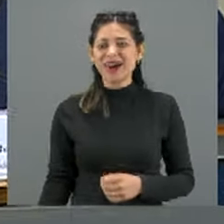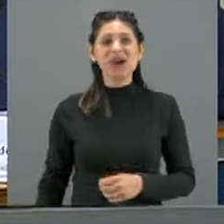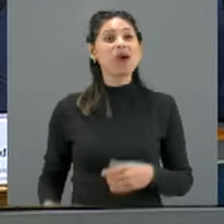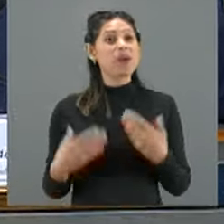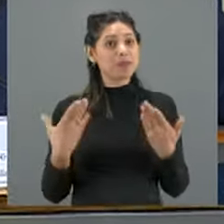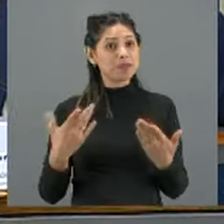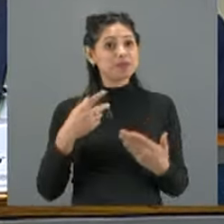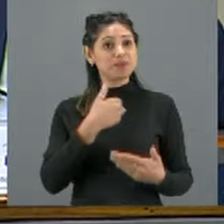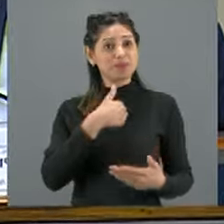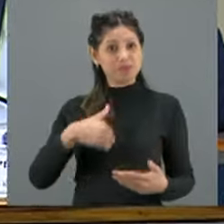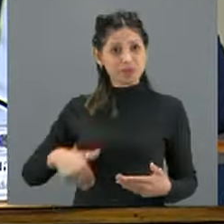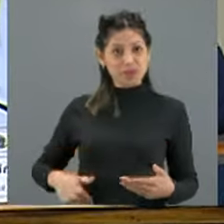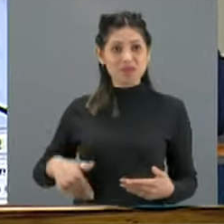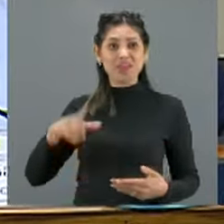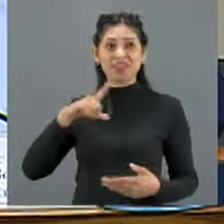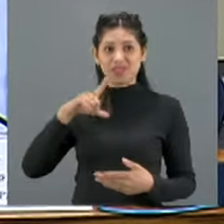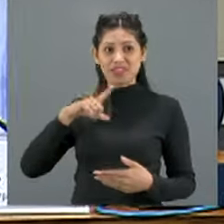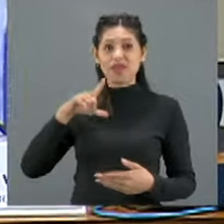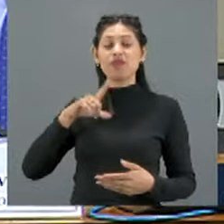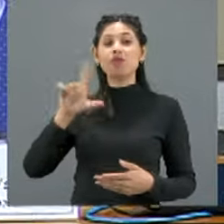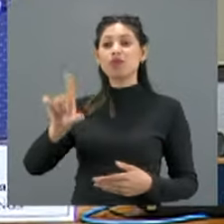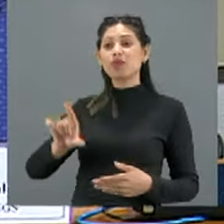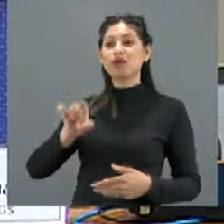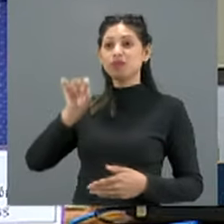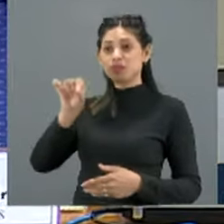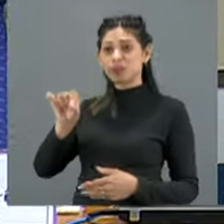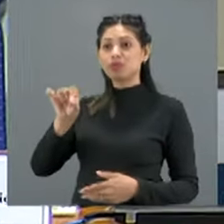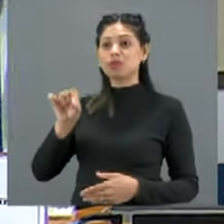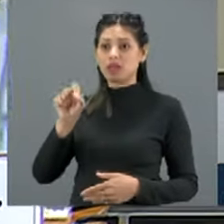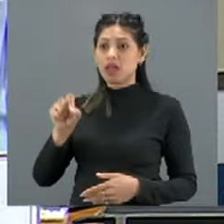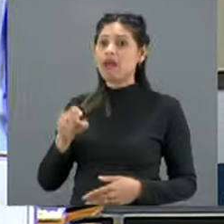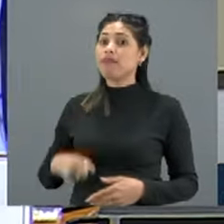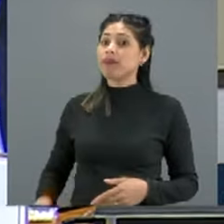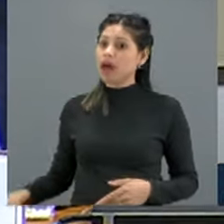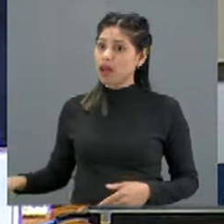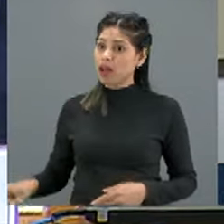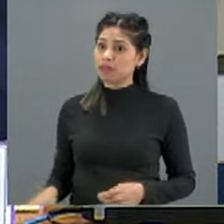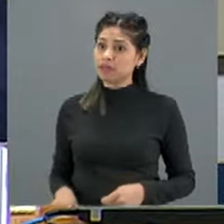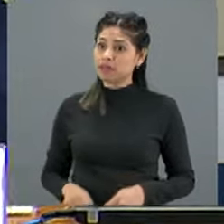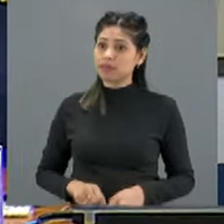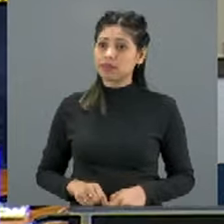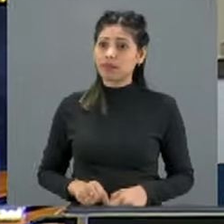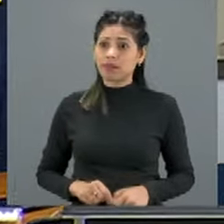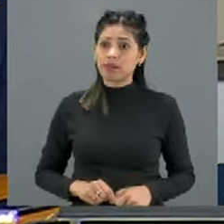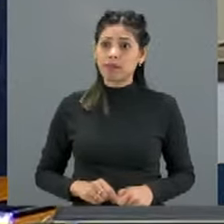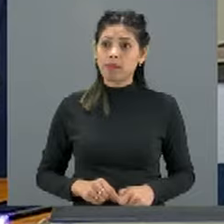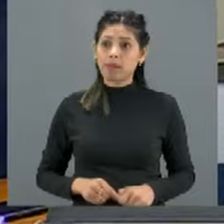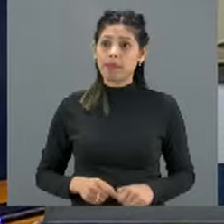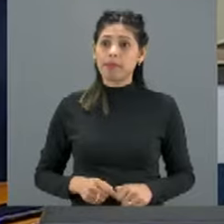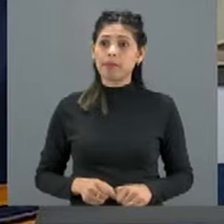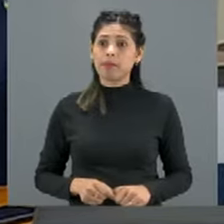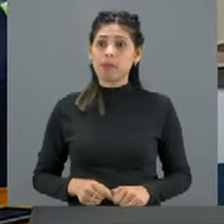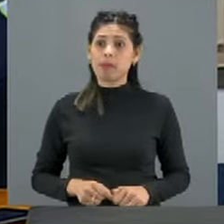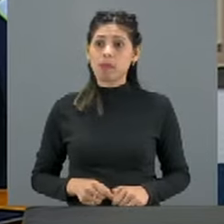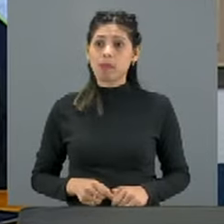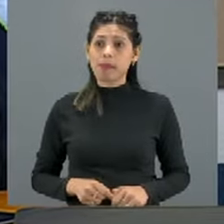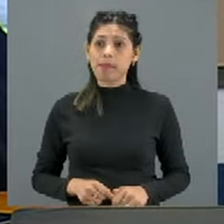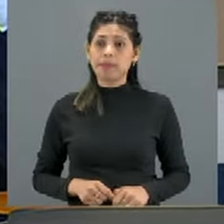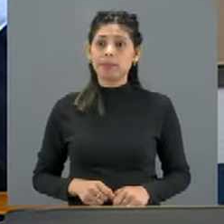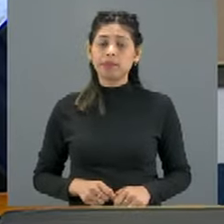nomeação da presidente, nosso presidente da FUNAI, eu